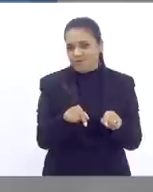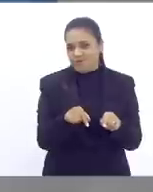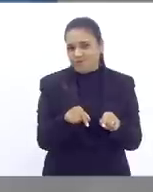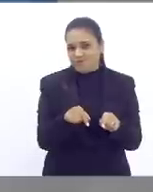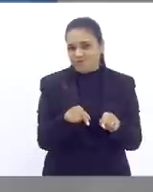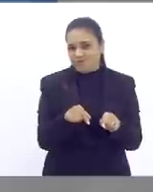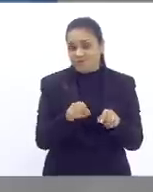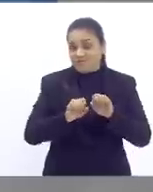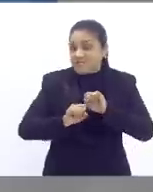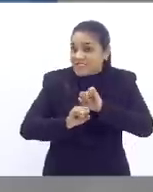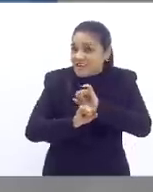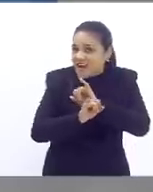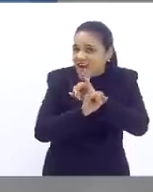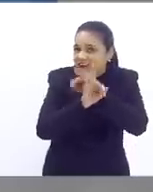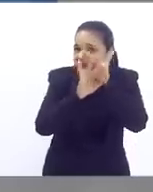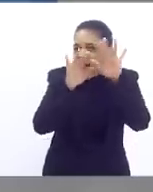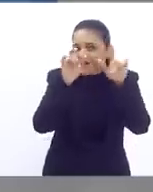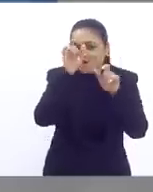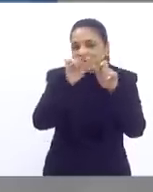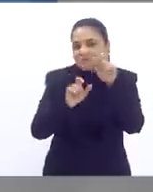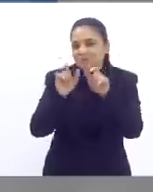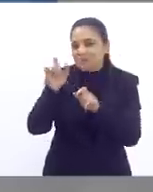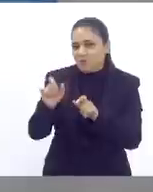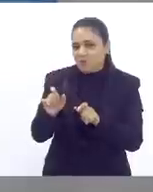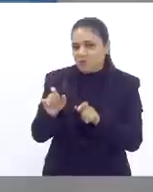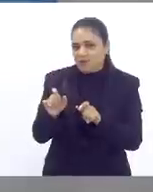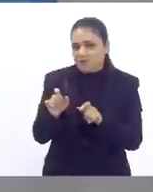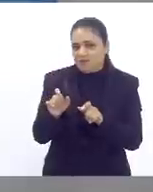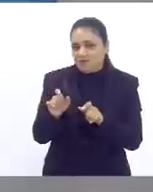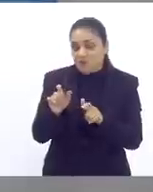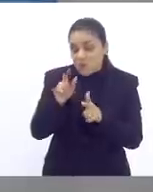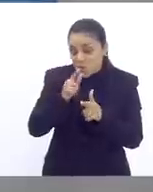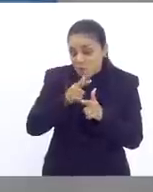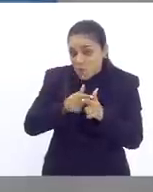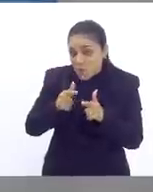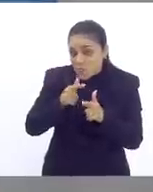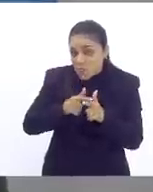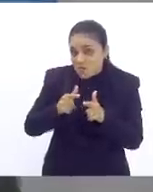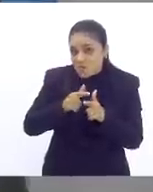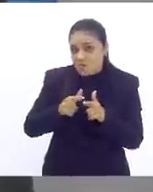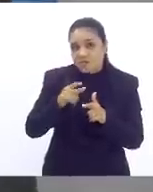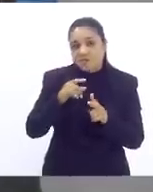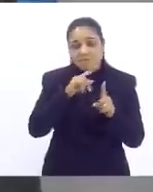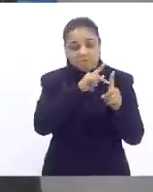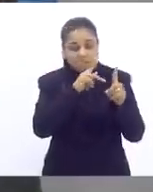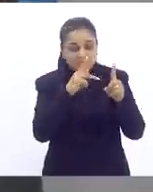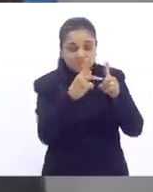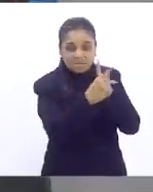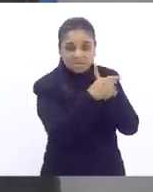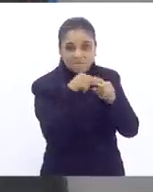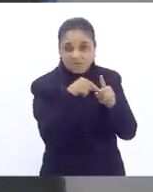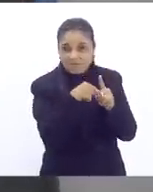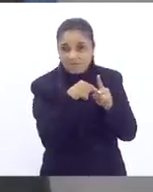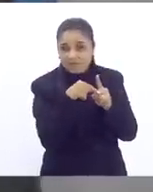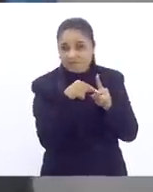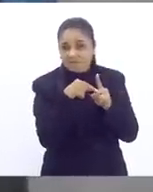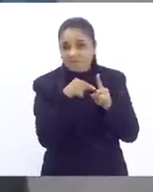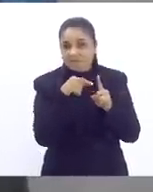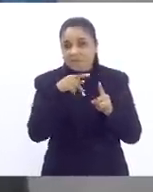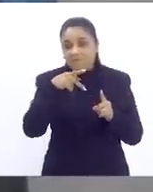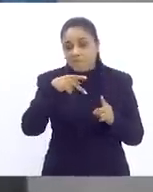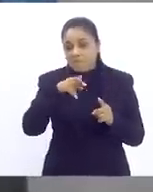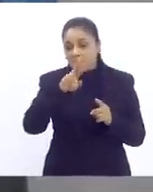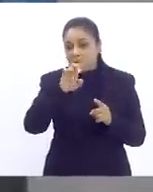ser claro para todas as pessoas os problemas da Previdência foram gerados